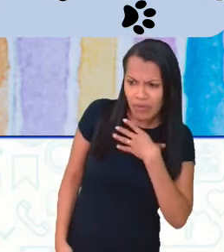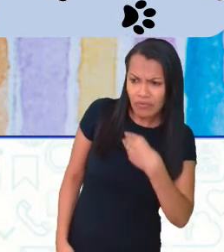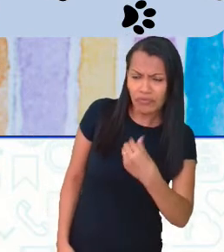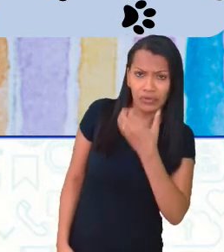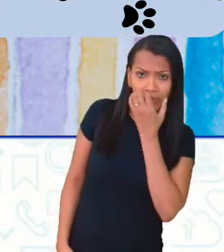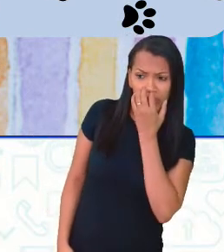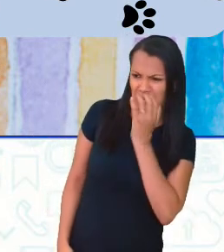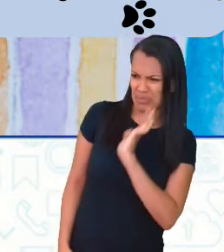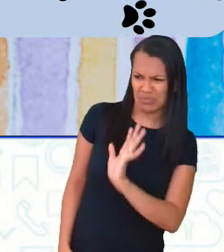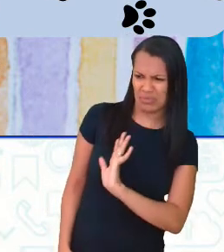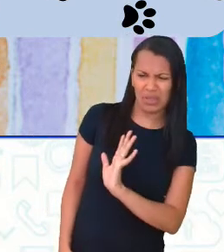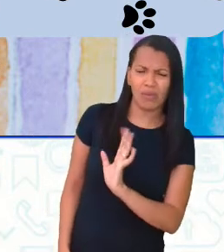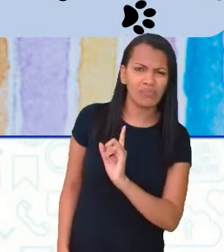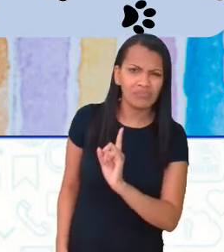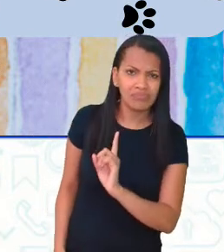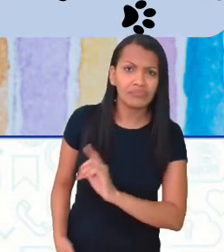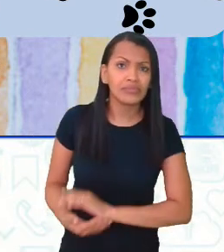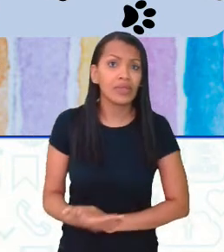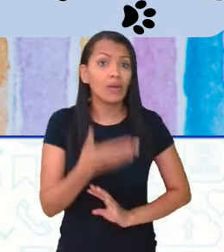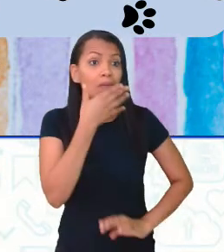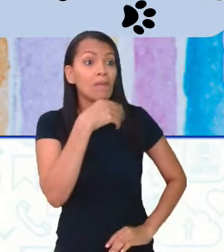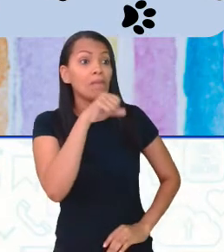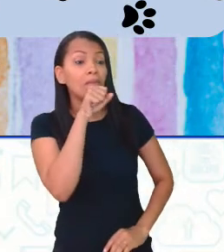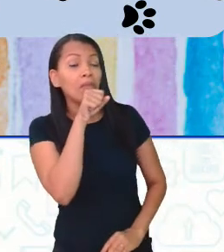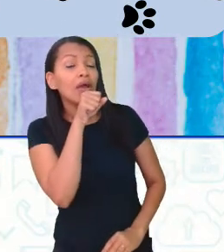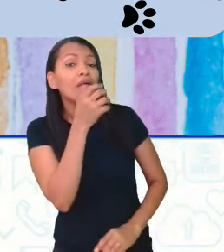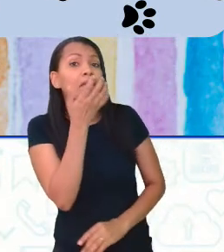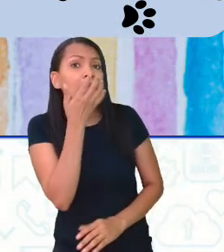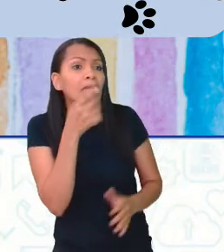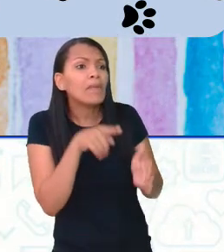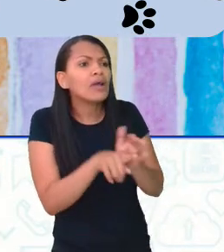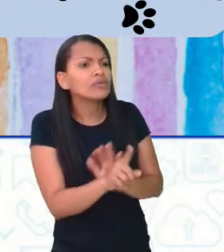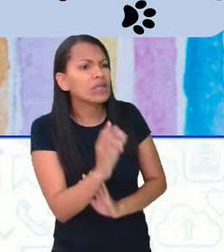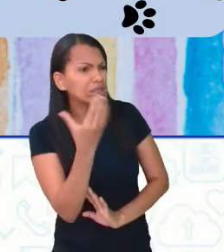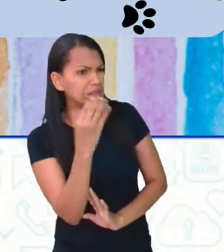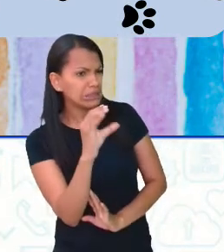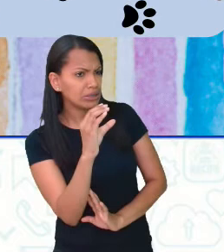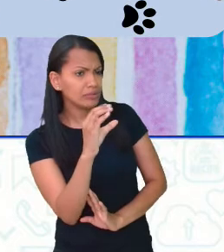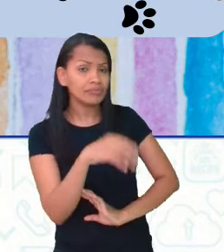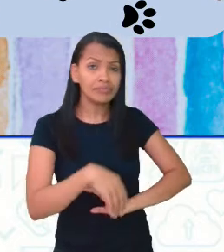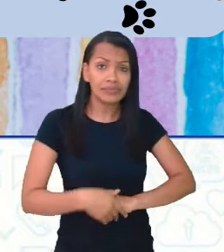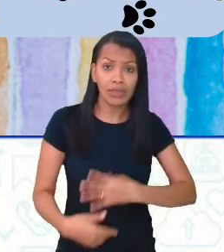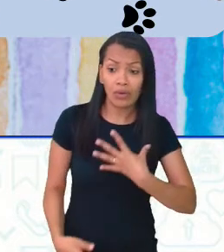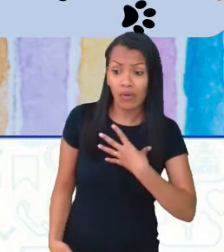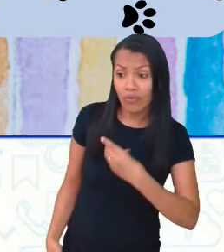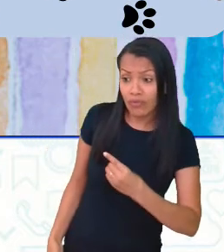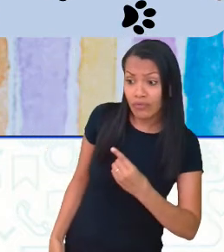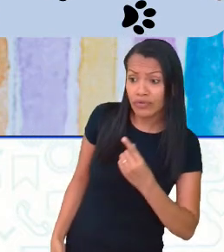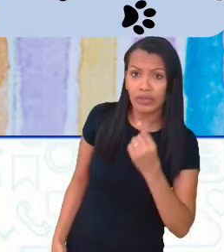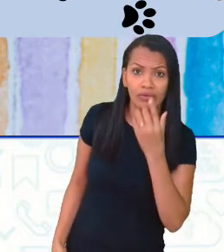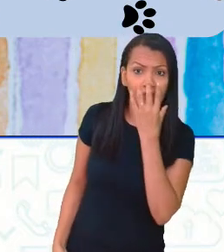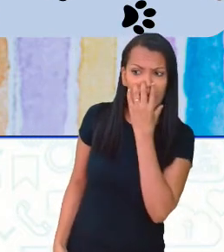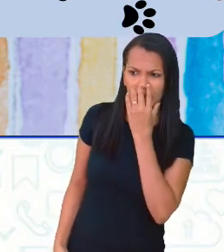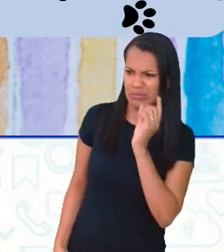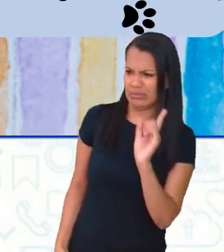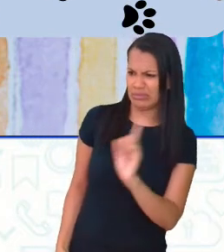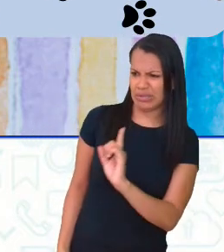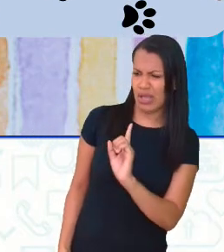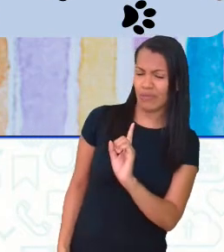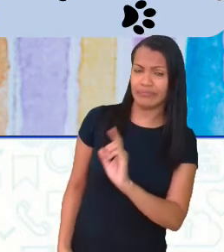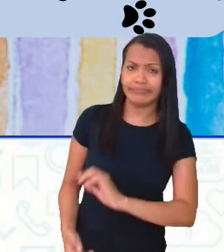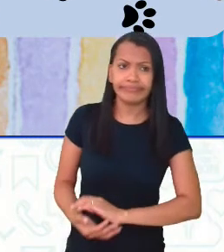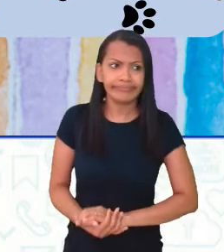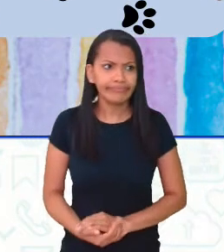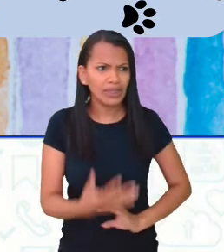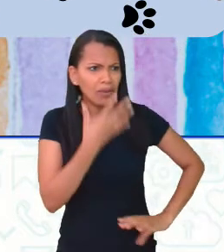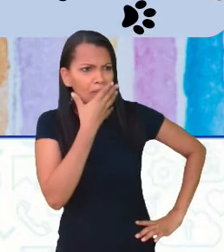não. O pai cachorro pergunta novamente, ciências? E o filho cachorro responde, e não também. Então, o